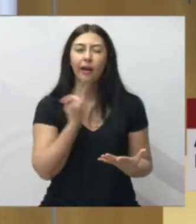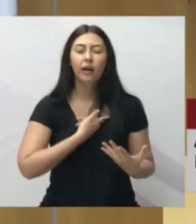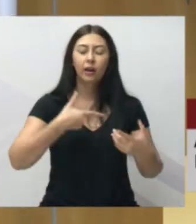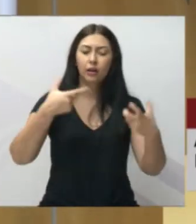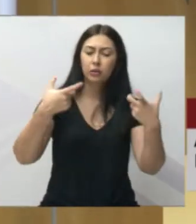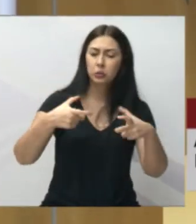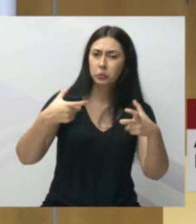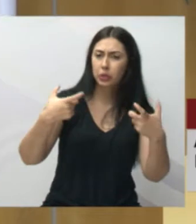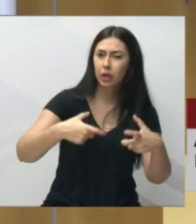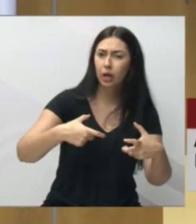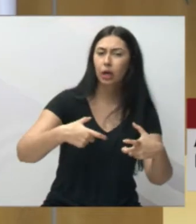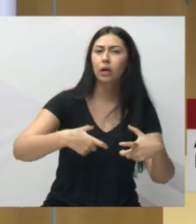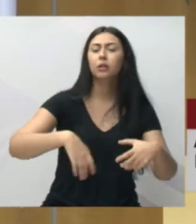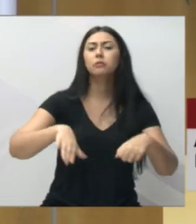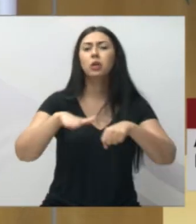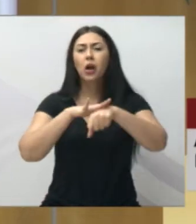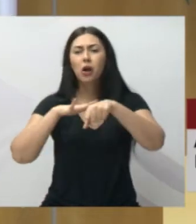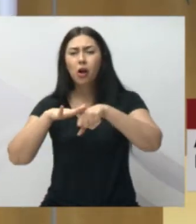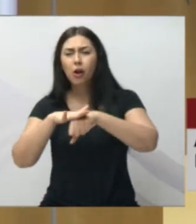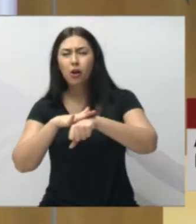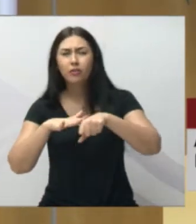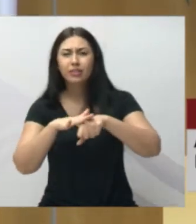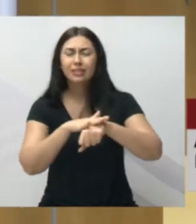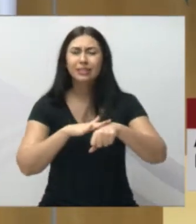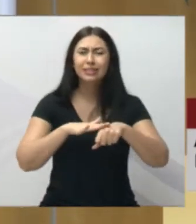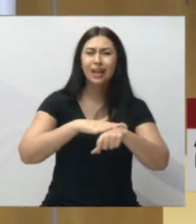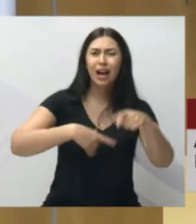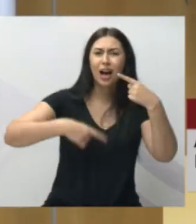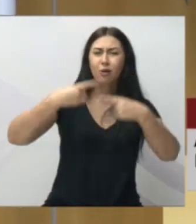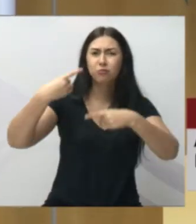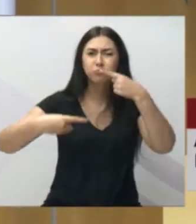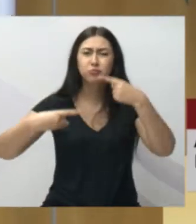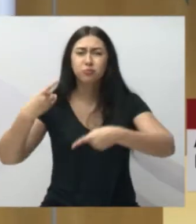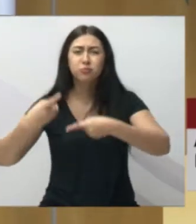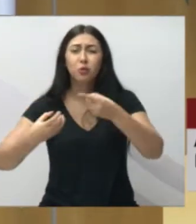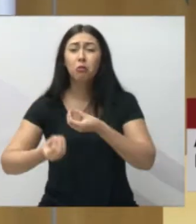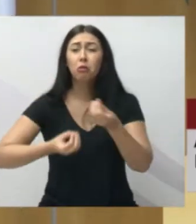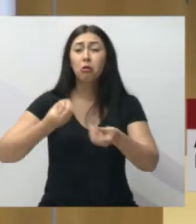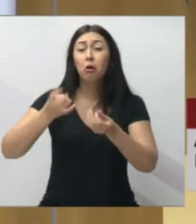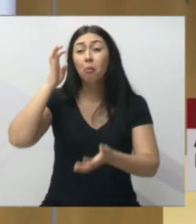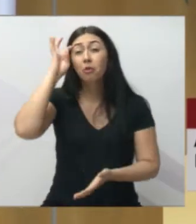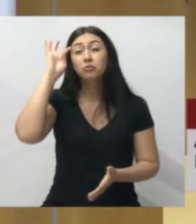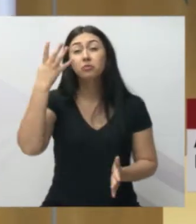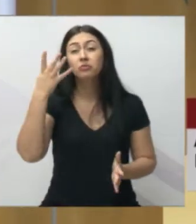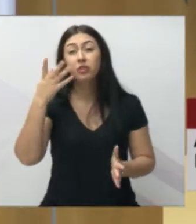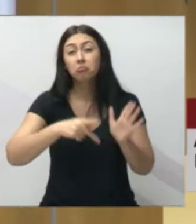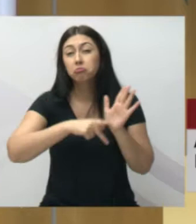um espaço de complemento do Poder Executivo no trato da coisa pública.